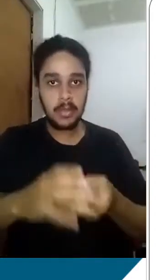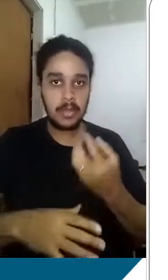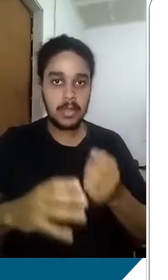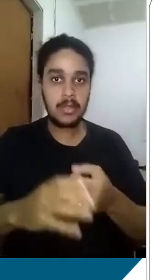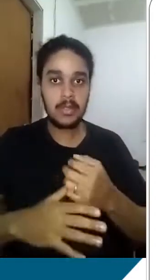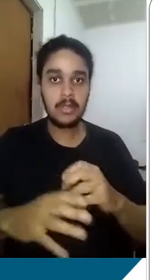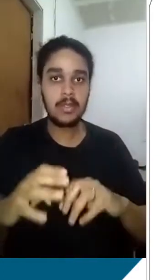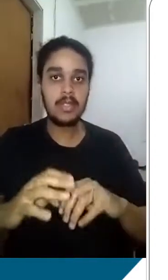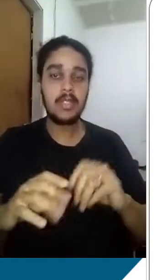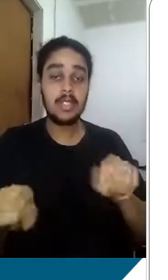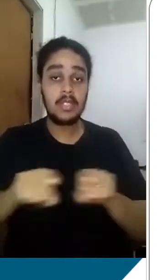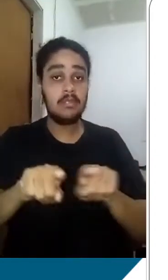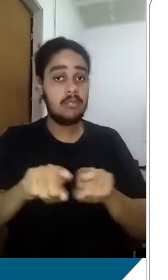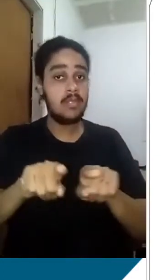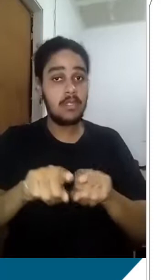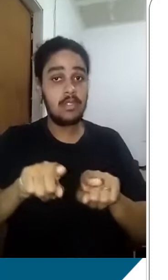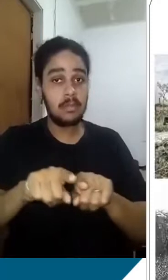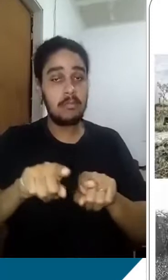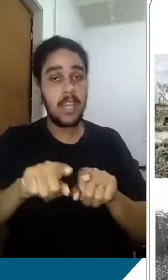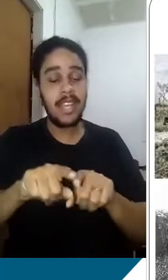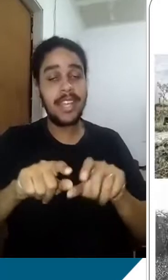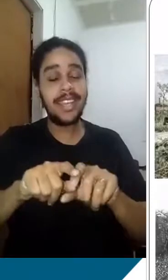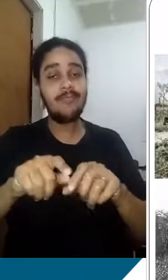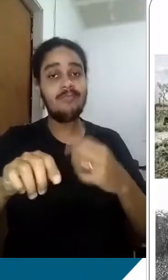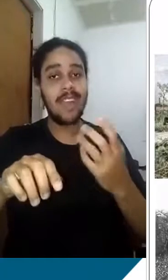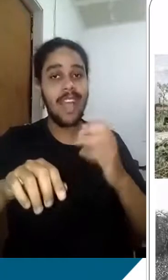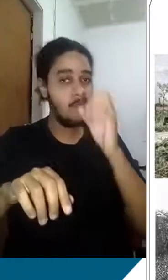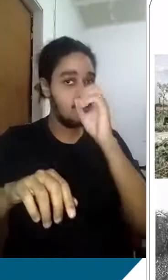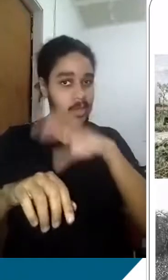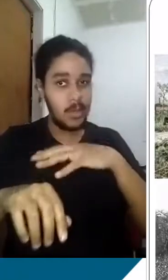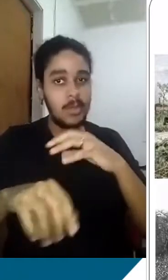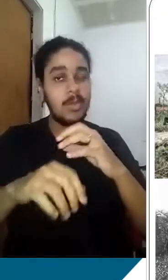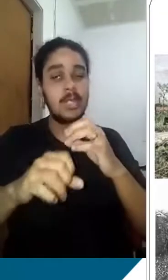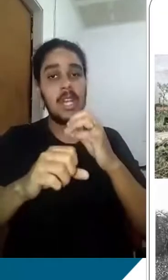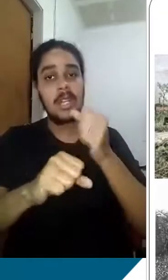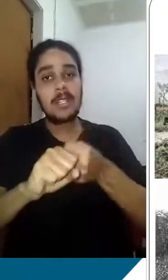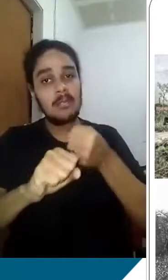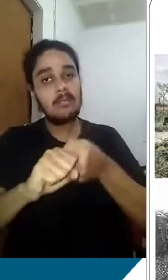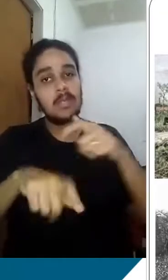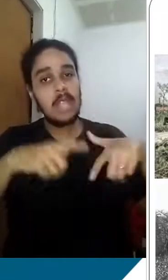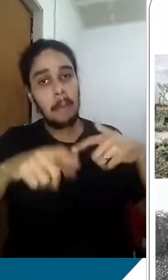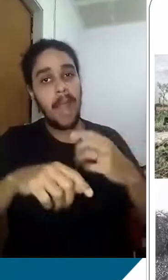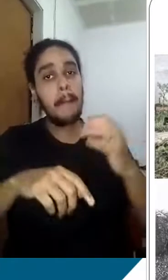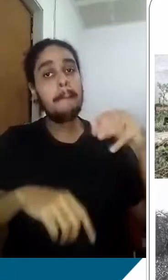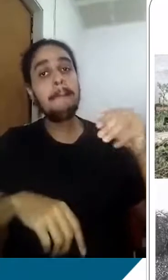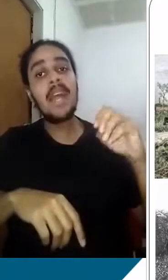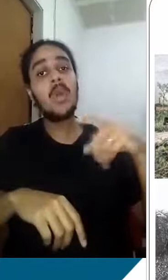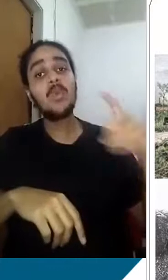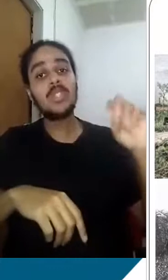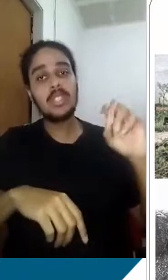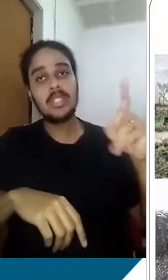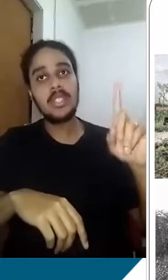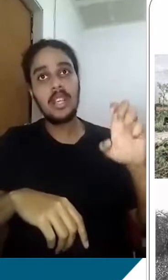e uma exploração muito grande da mão de obra. Aqui algumas figuras, como eu havia dito, né, como